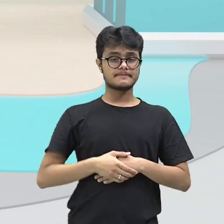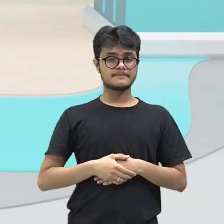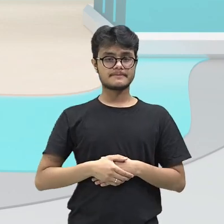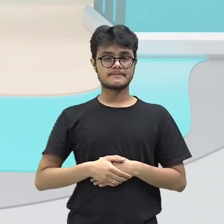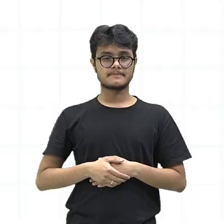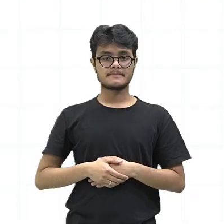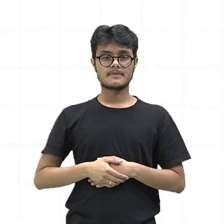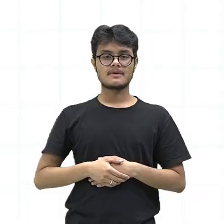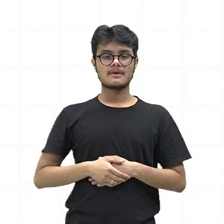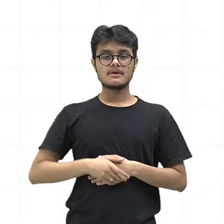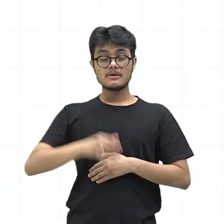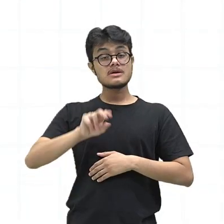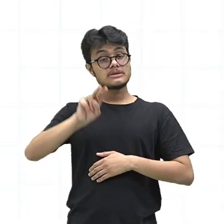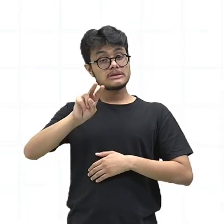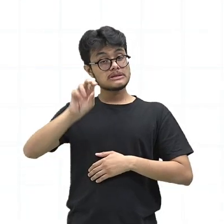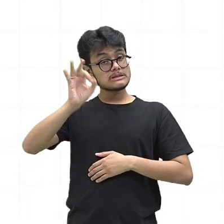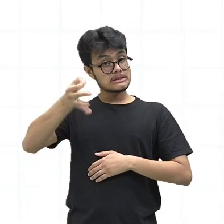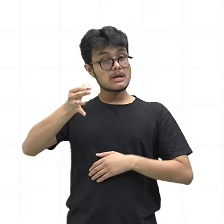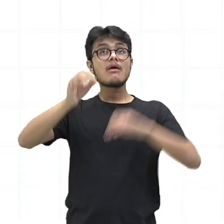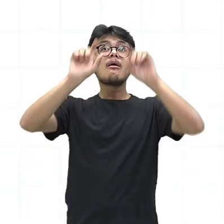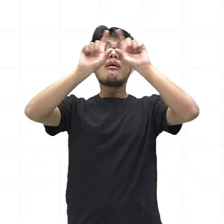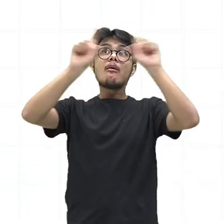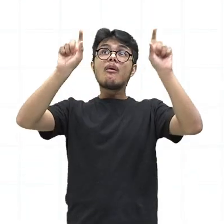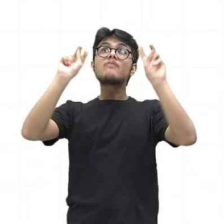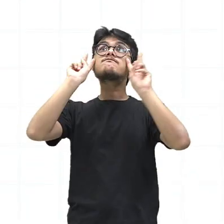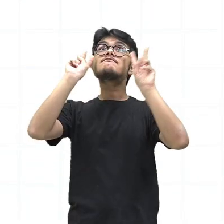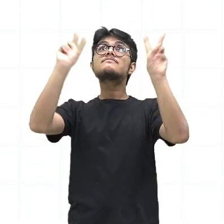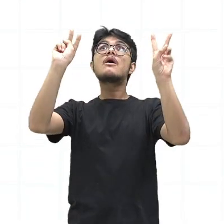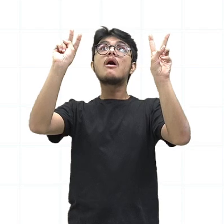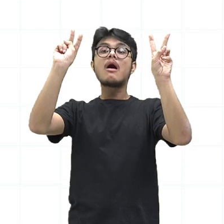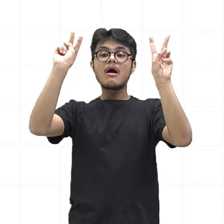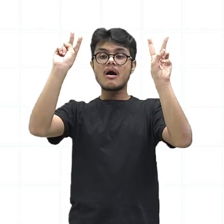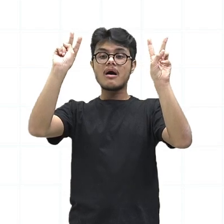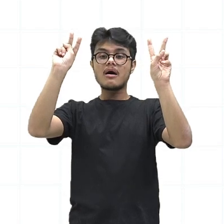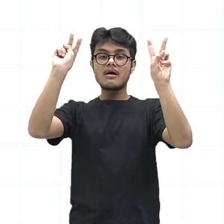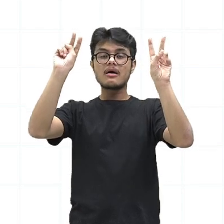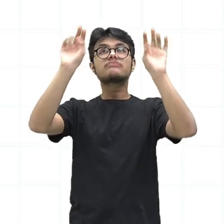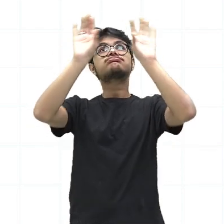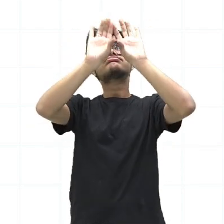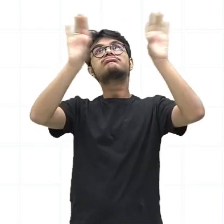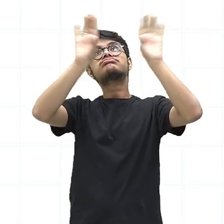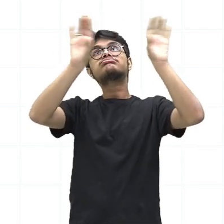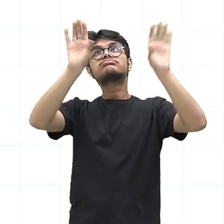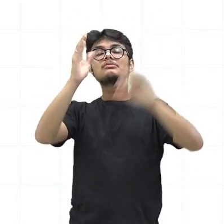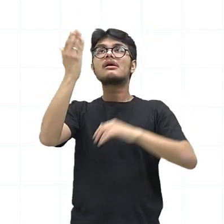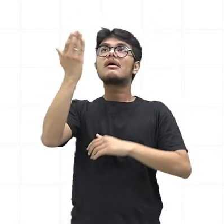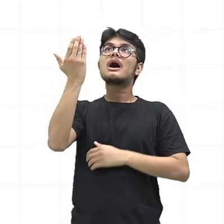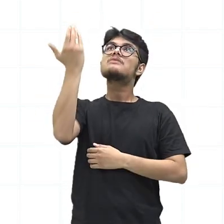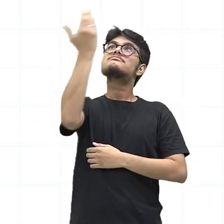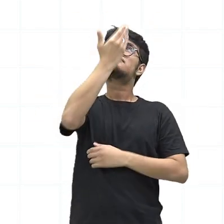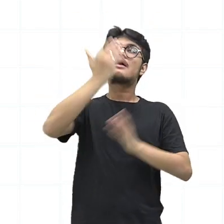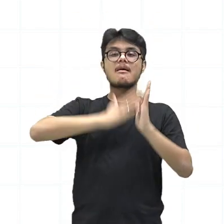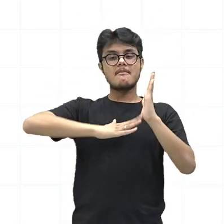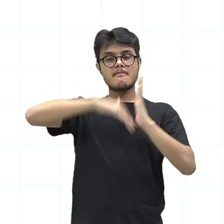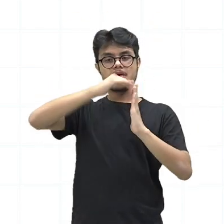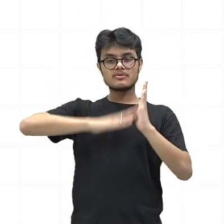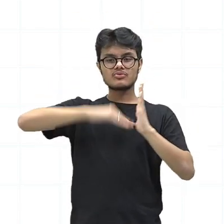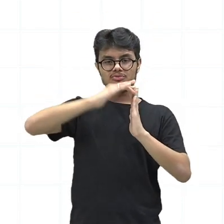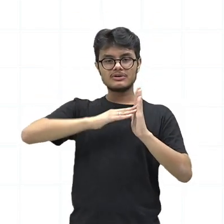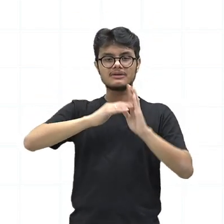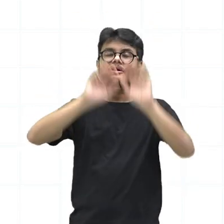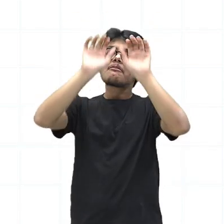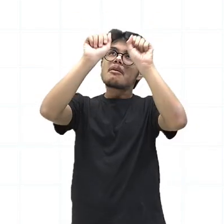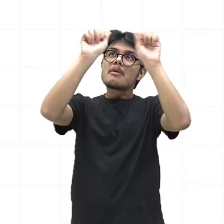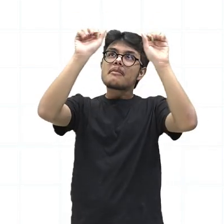esse teto, né, da Capela Sistina. Quando a gente entra, a gente olha para cima, a gente está vendo esse afresco, que foi a técnica que